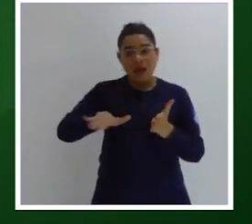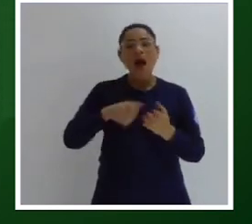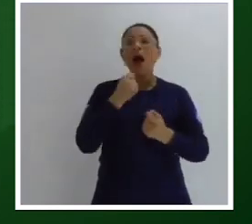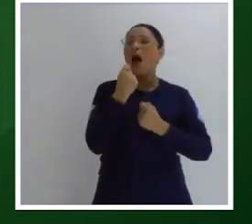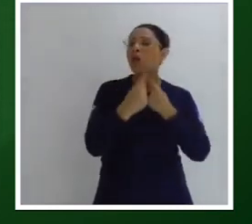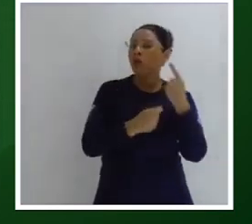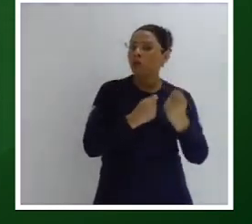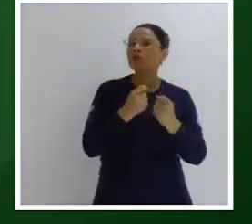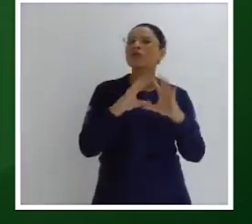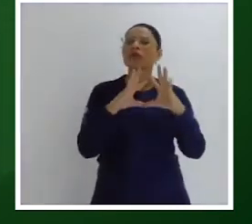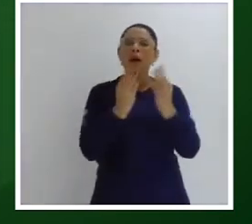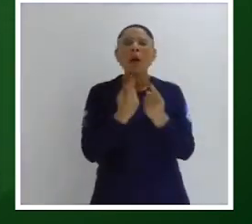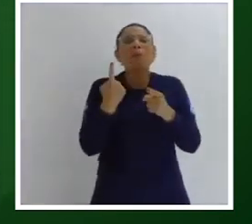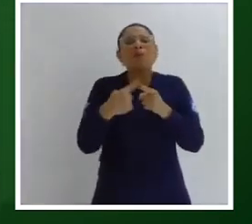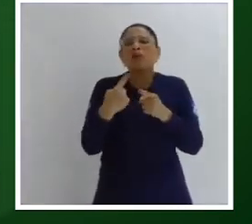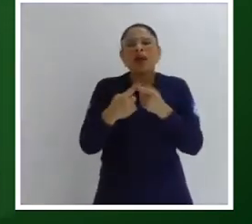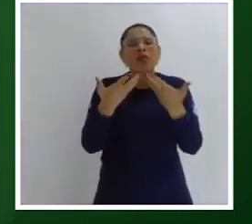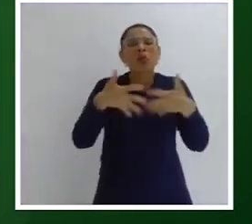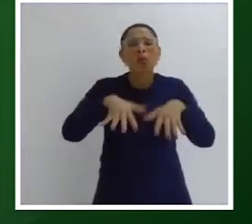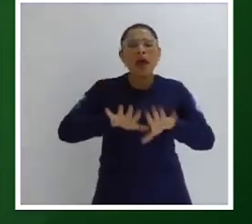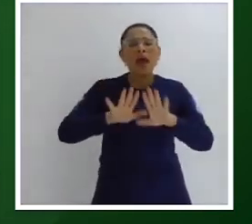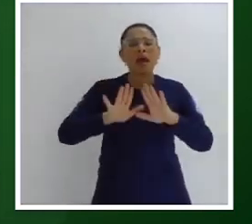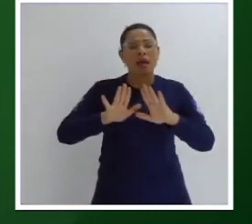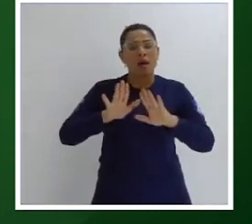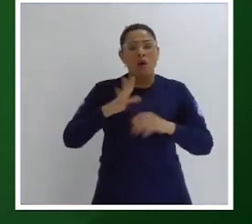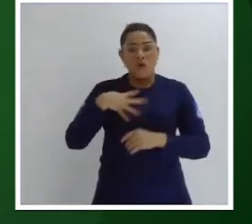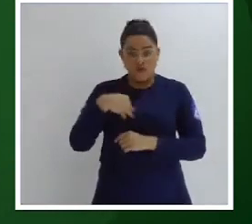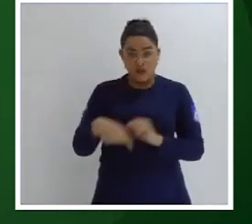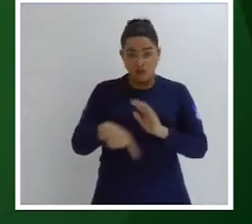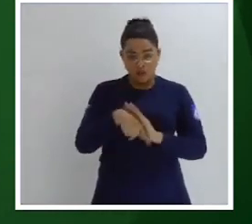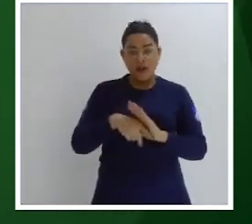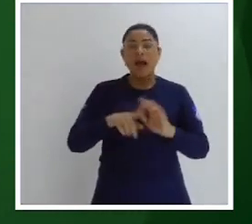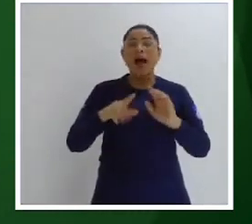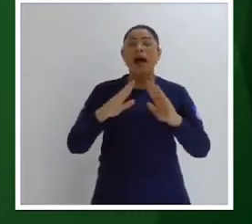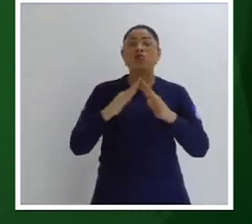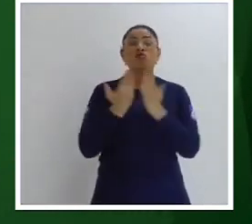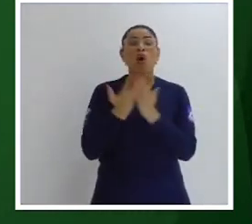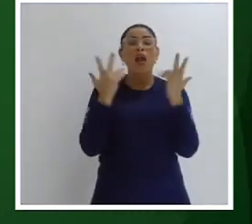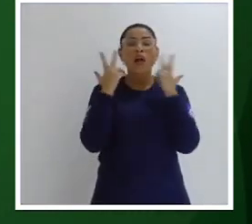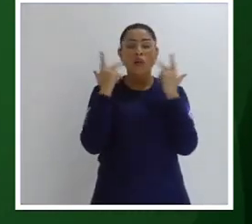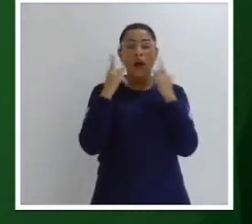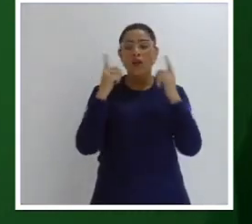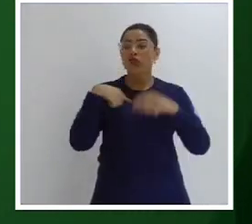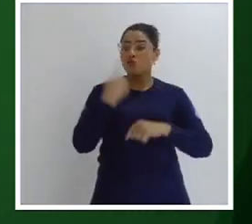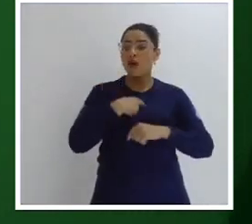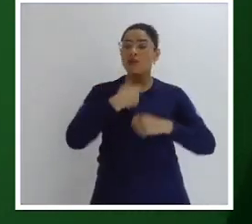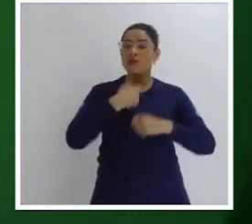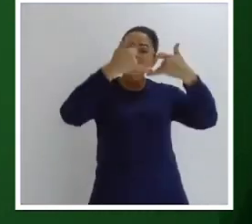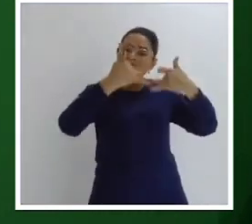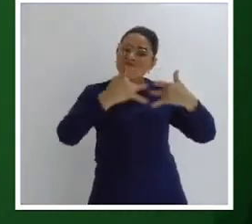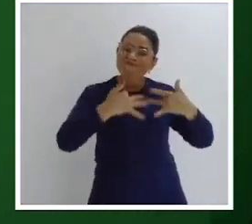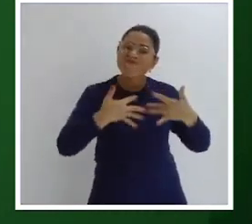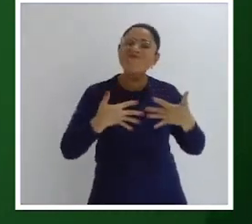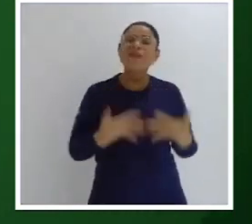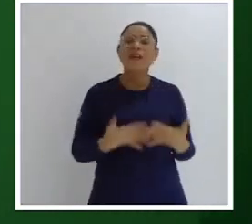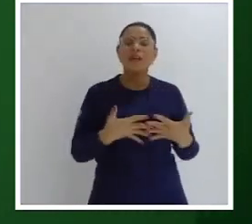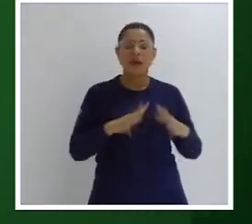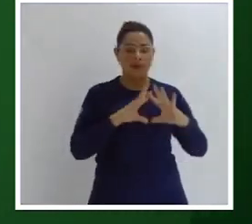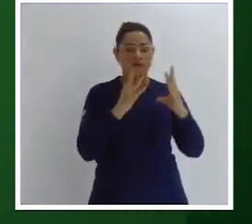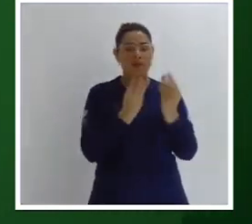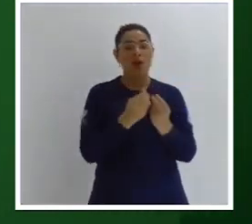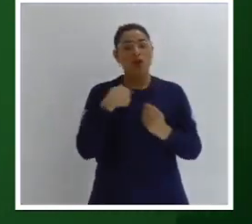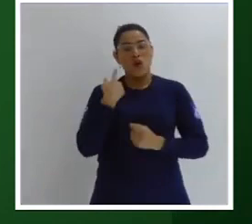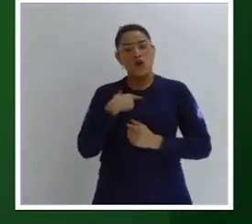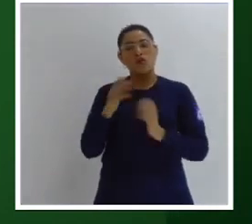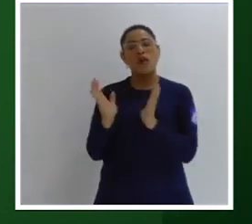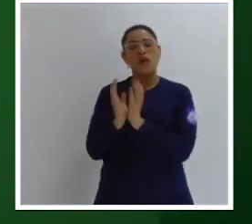pedindo porque ele não quer o filho numa escola regular e aí a gente explica para o pai nós temos lá a nossa equipe de Educação Especial